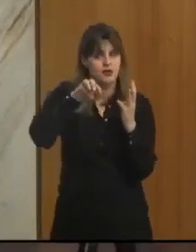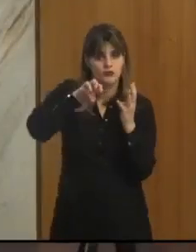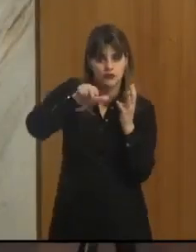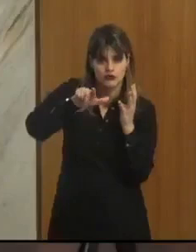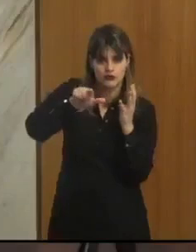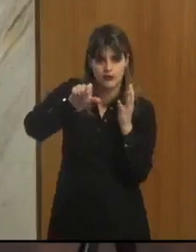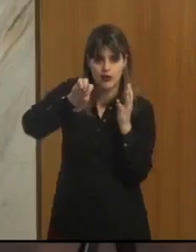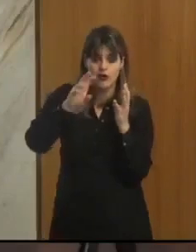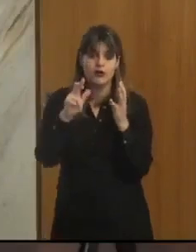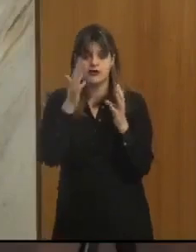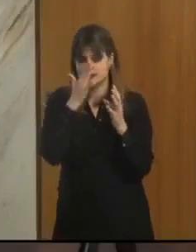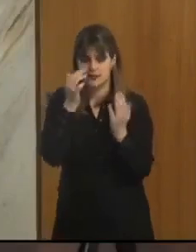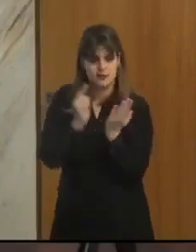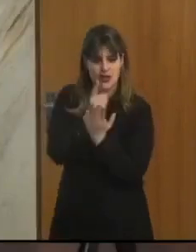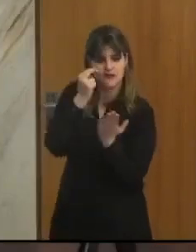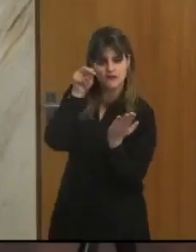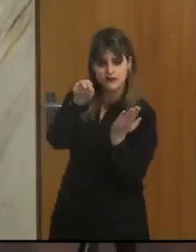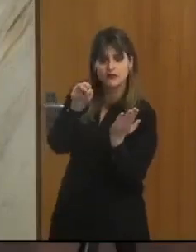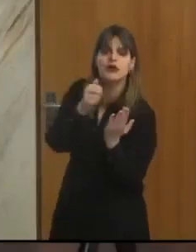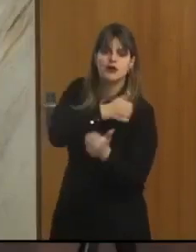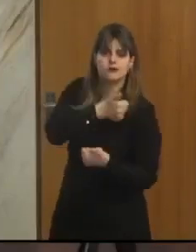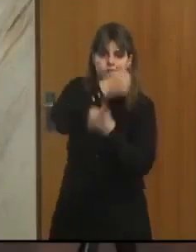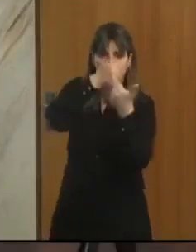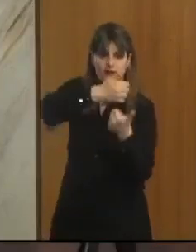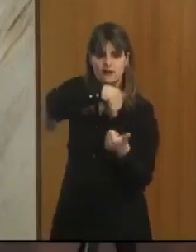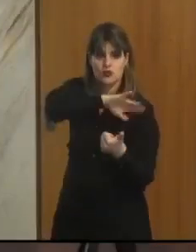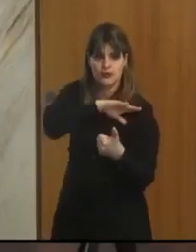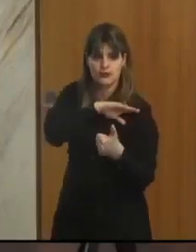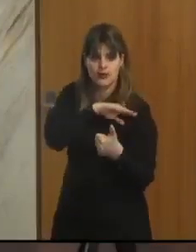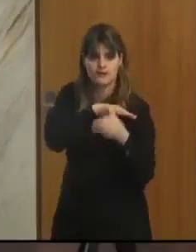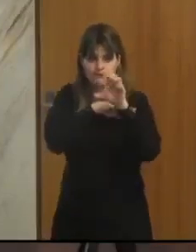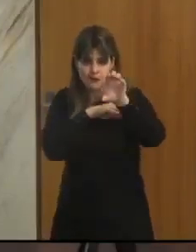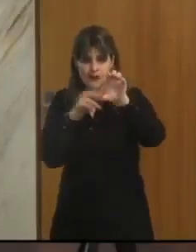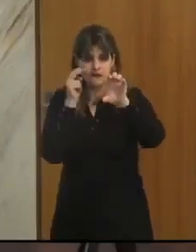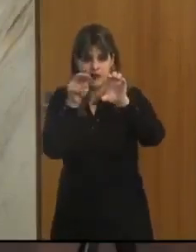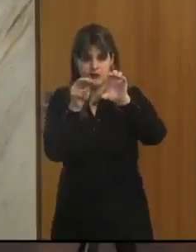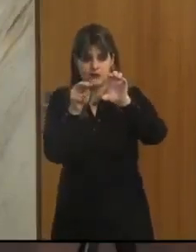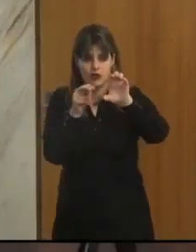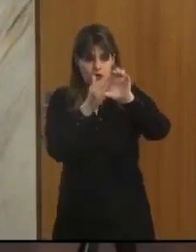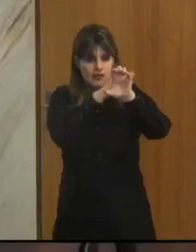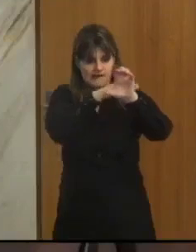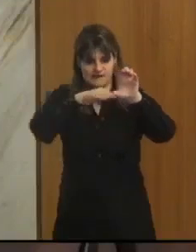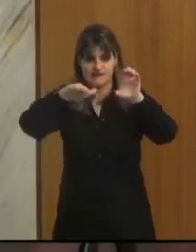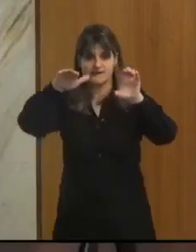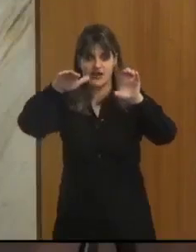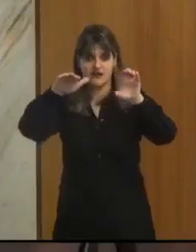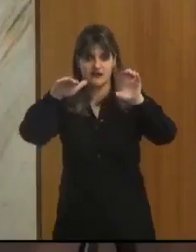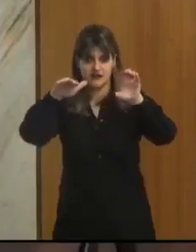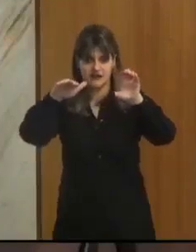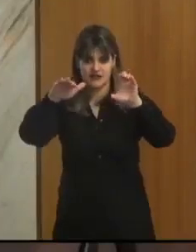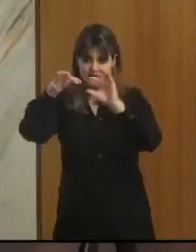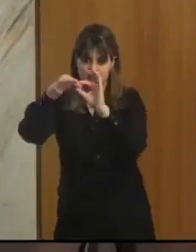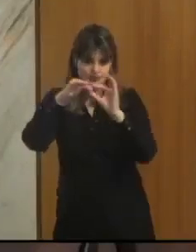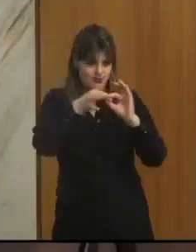Germanelo, se nós olharmos para o mapa, vimos a cidade de Coimbra, olhamos, traçamos um risco, ligamos